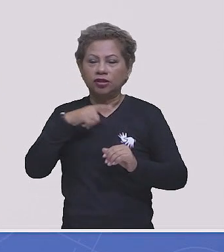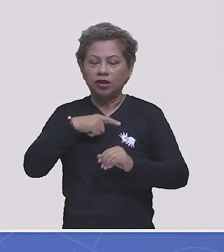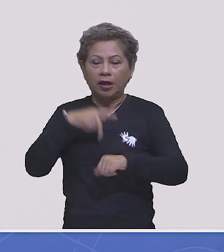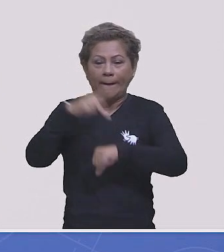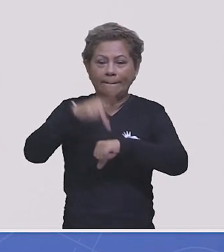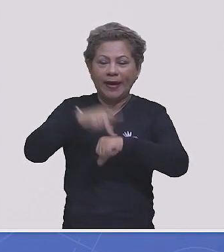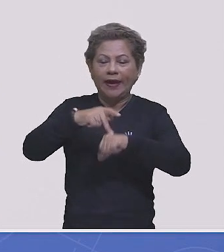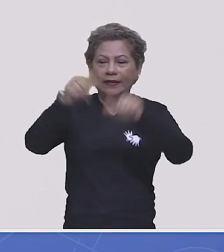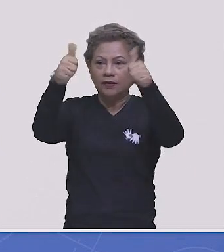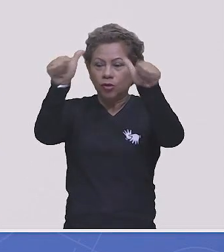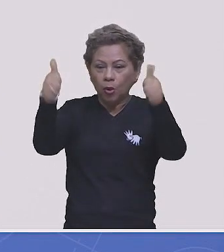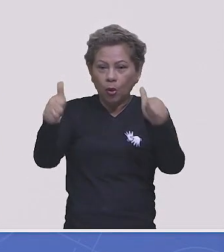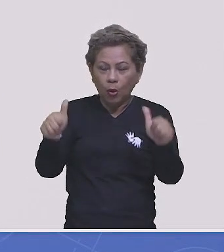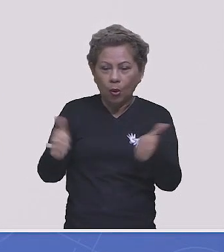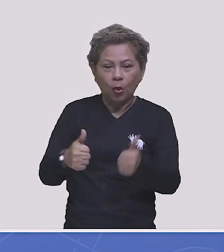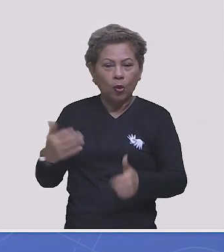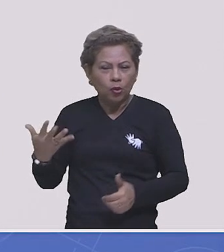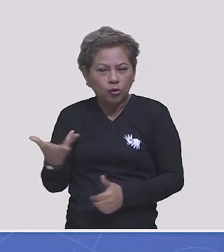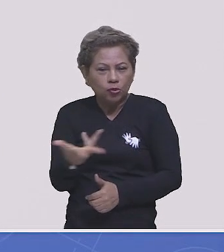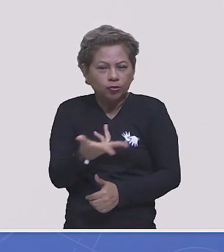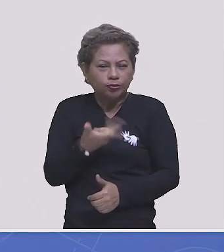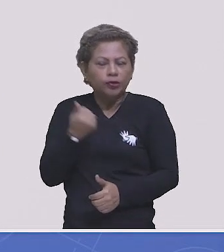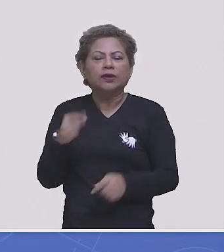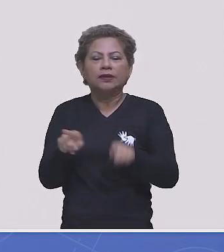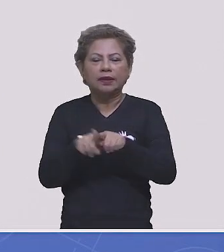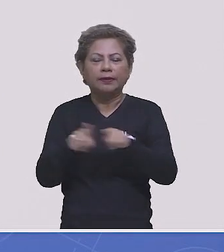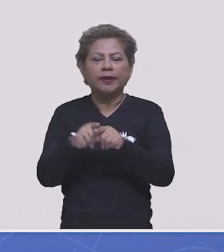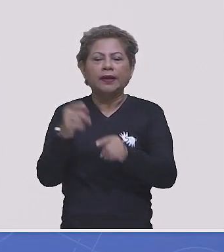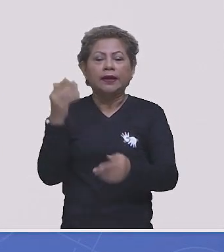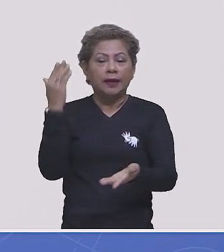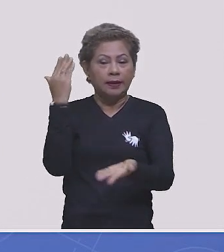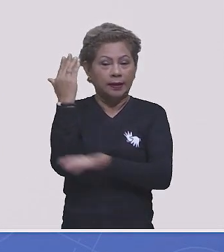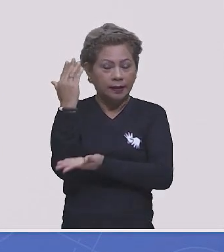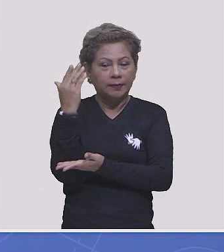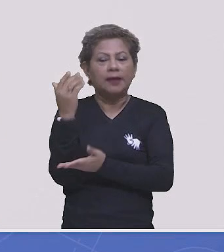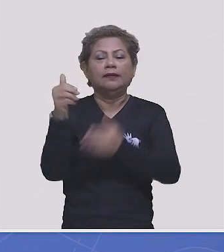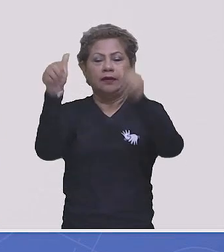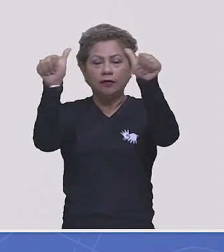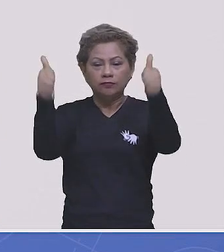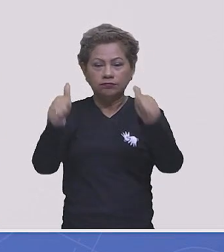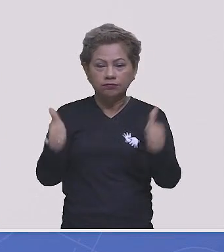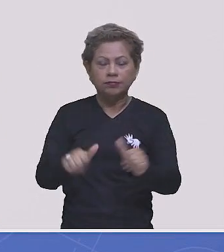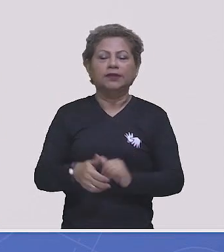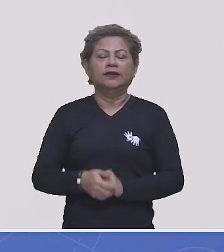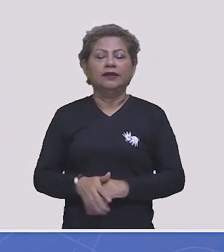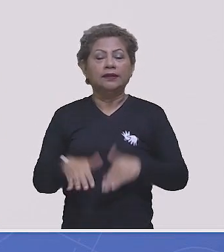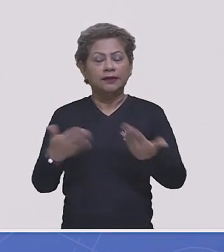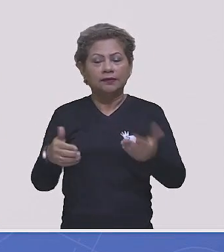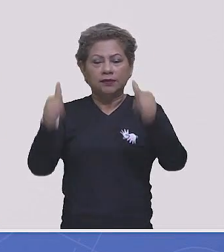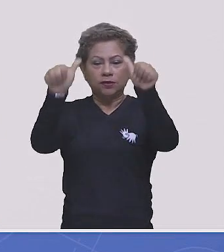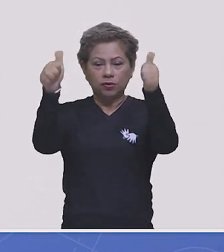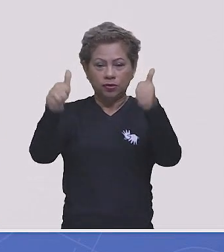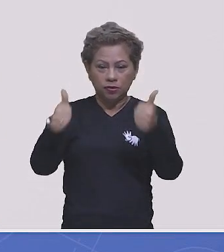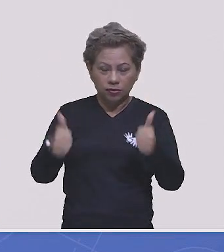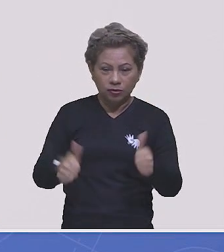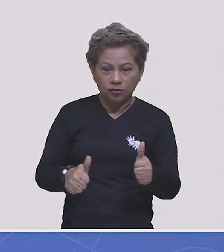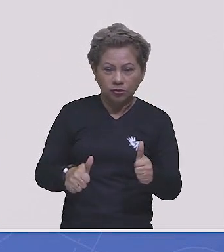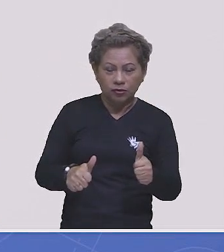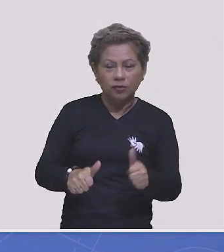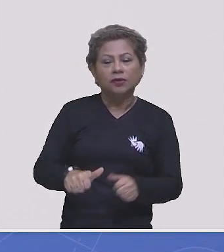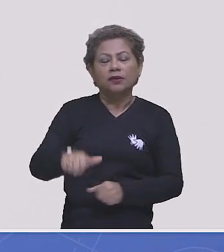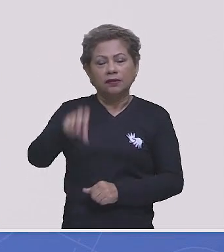ou madeira. Aí a gente tem a alternativa D. A cultura egípcia foi profundamente marcada